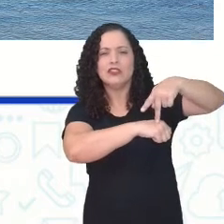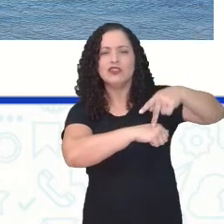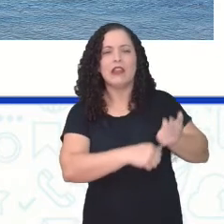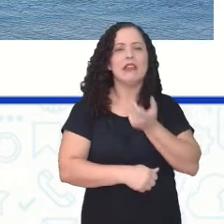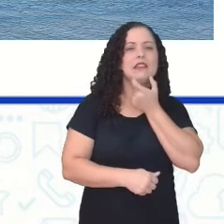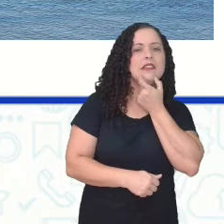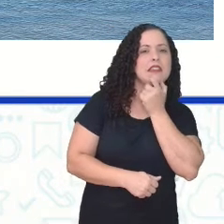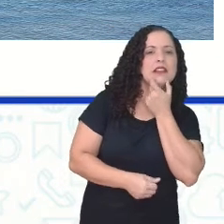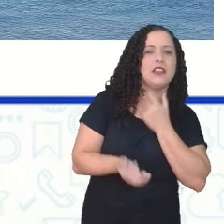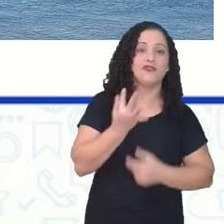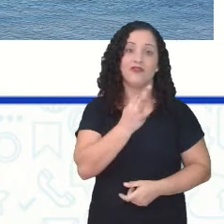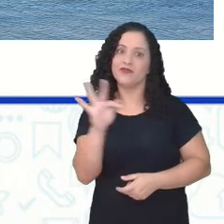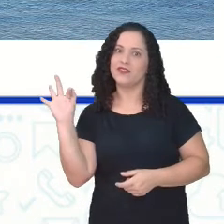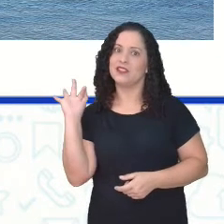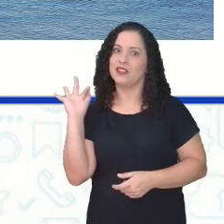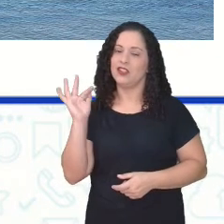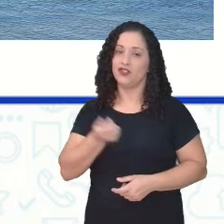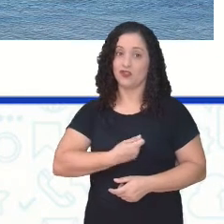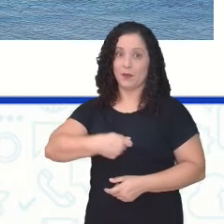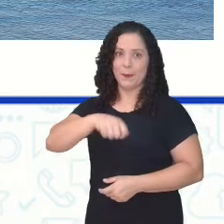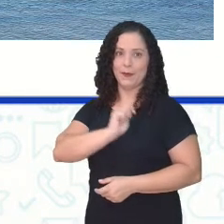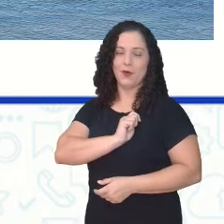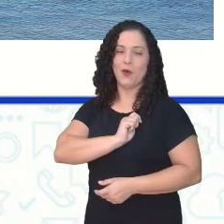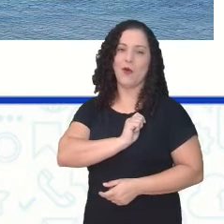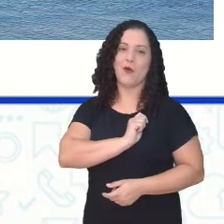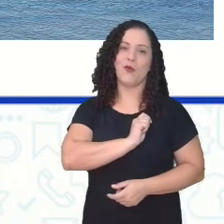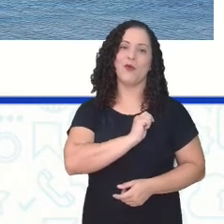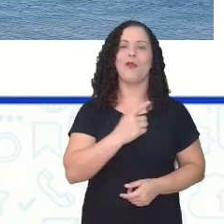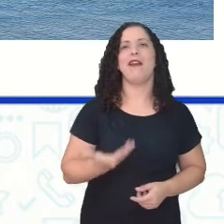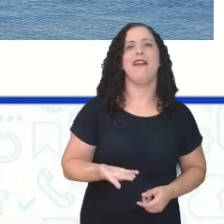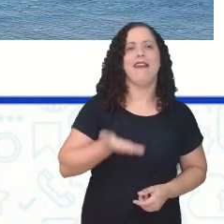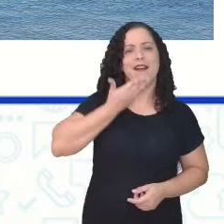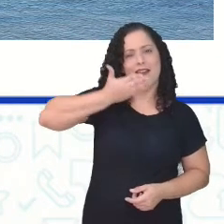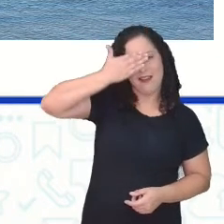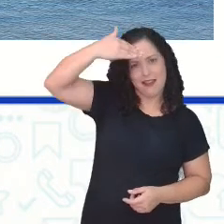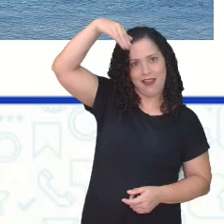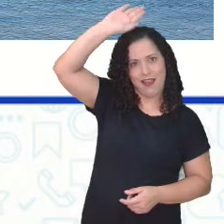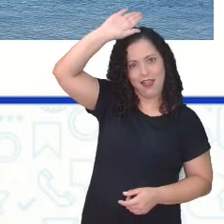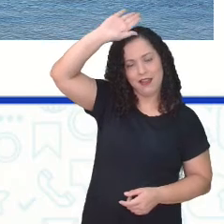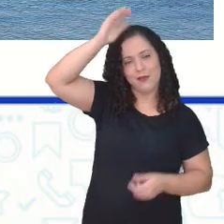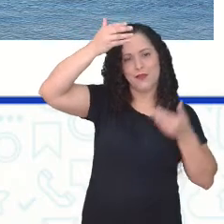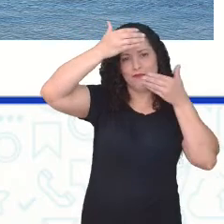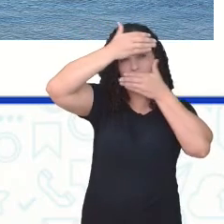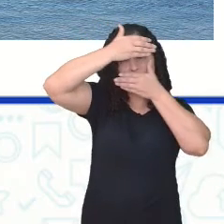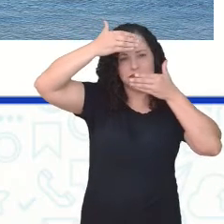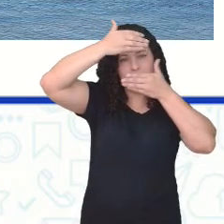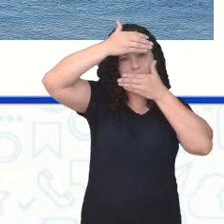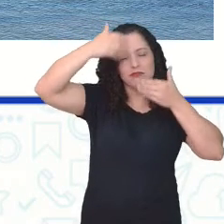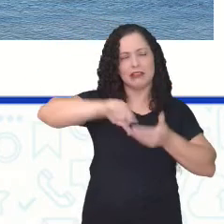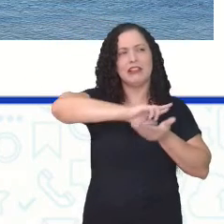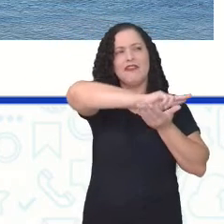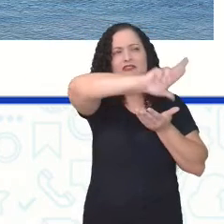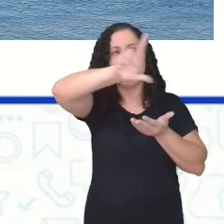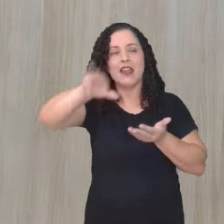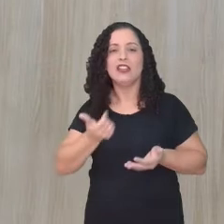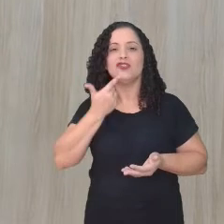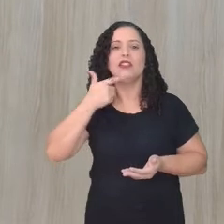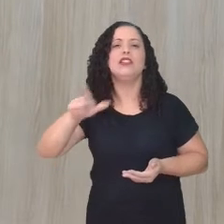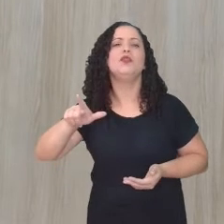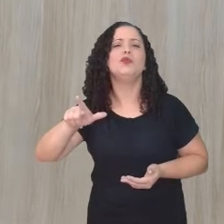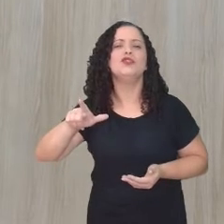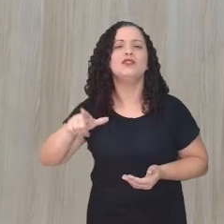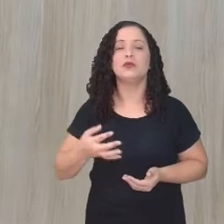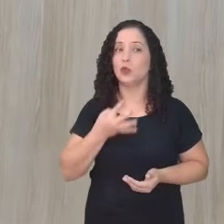inglês, não é? O espanhol, ou a língua árabe, ou qualquer outra língua, se nós se